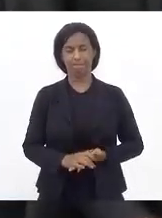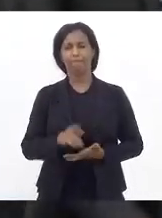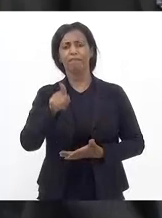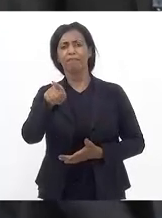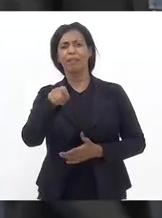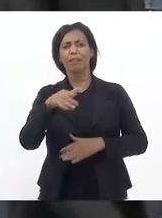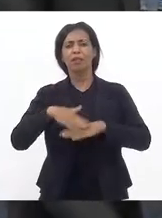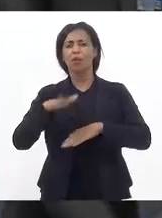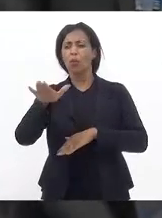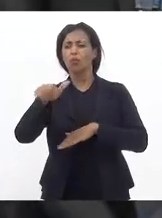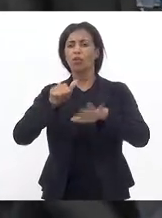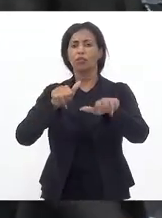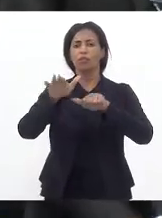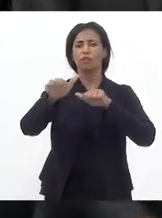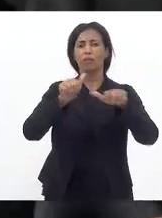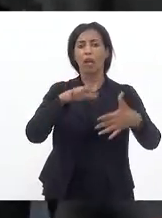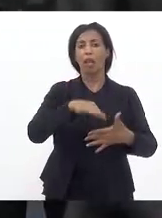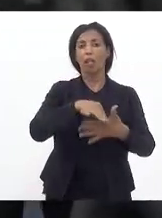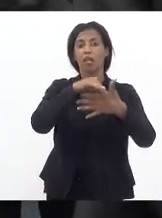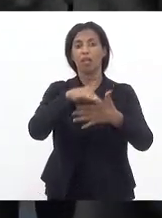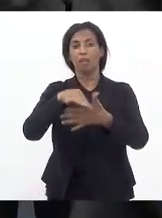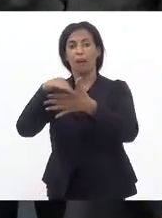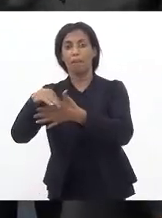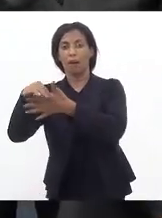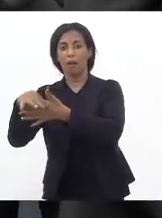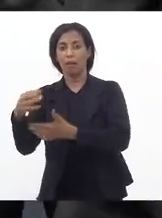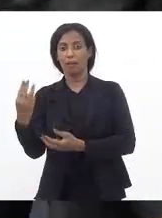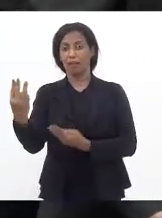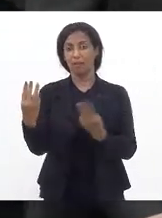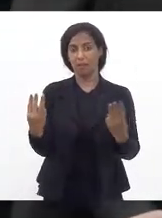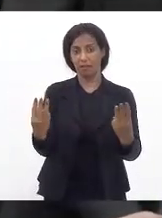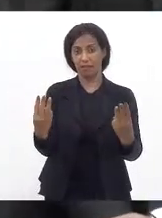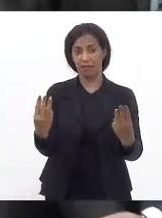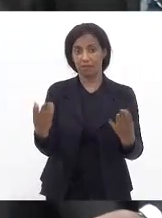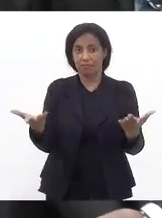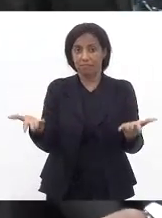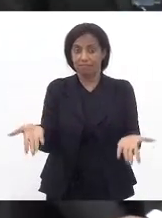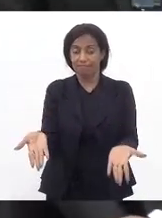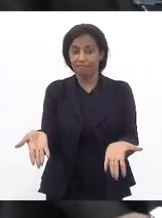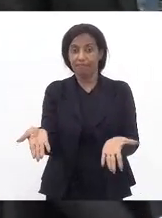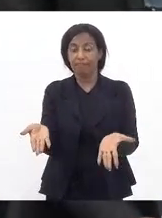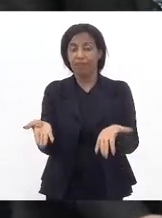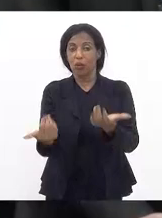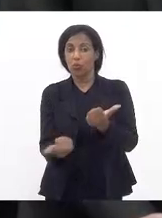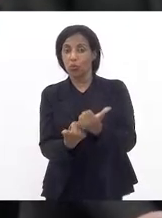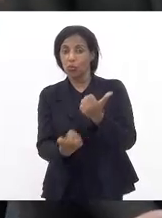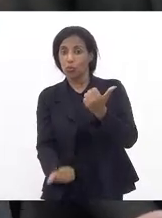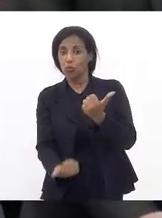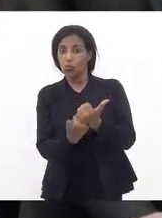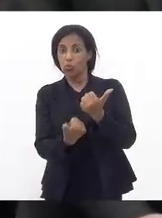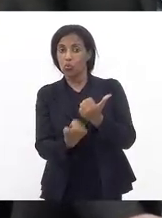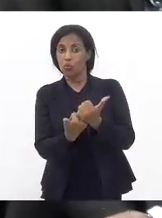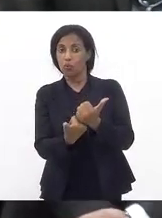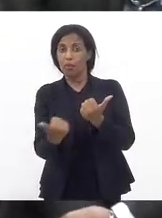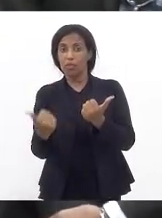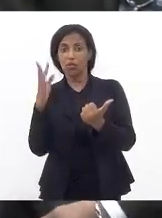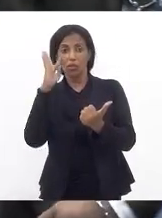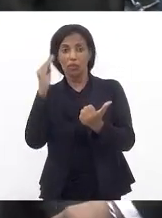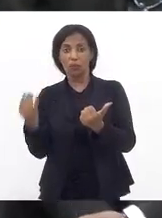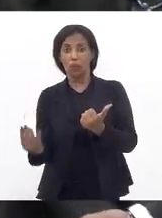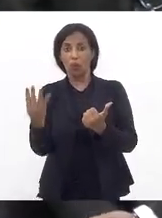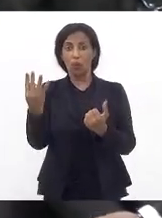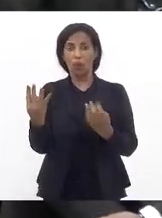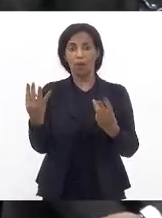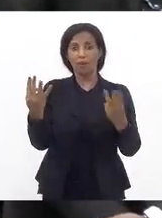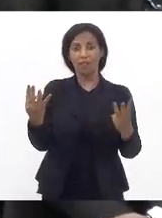a senhora começou a chamar os titulares tava três ou três aí o suplente decidiu 43